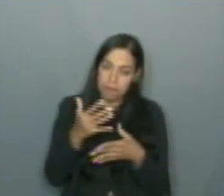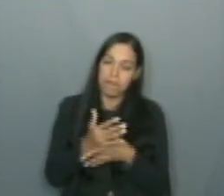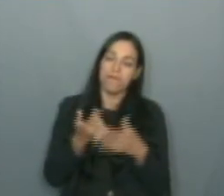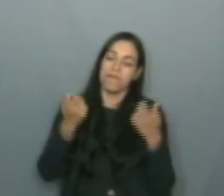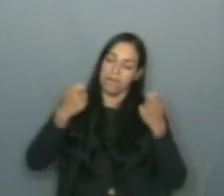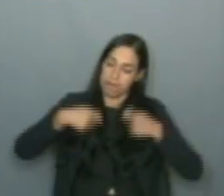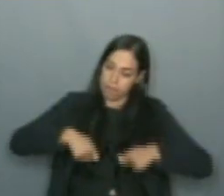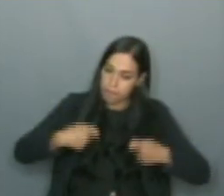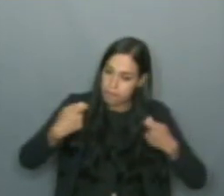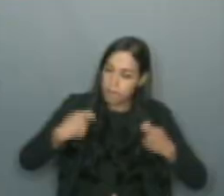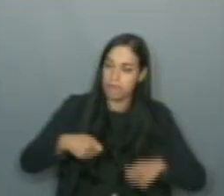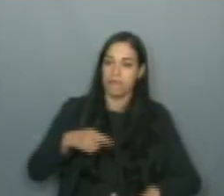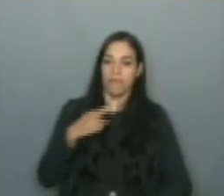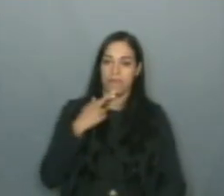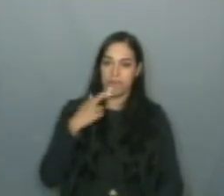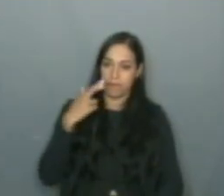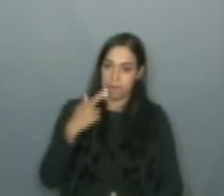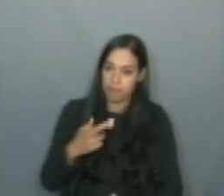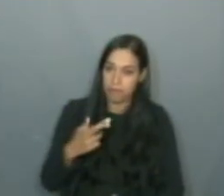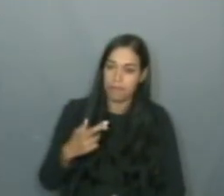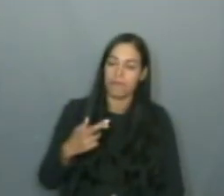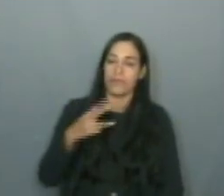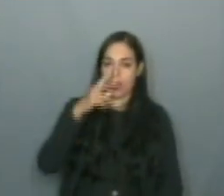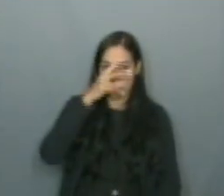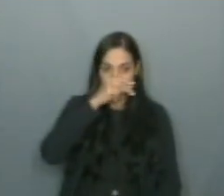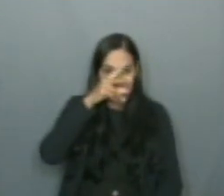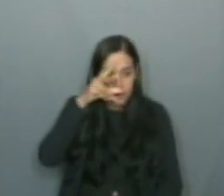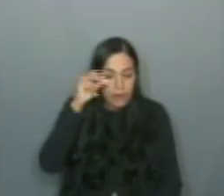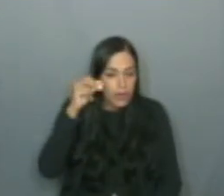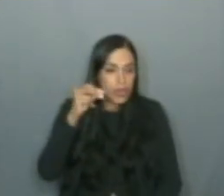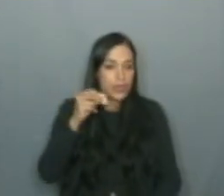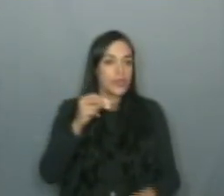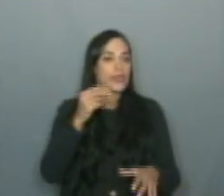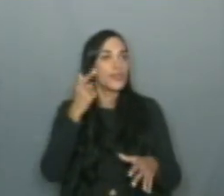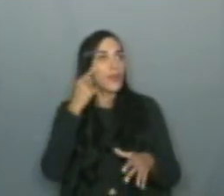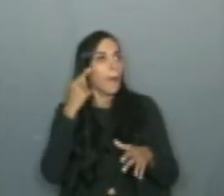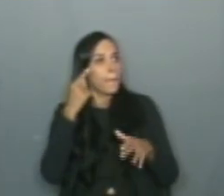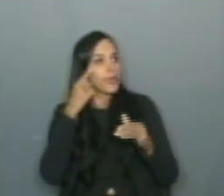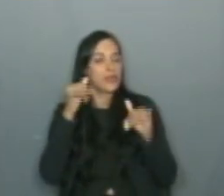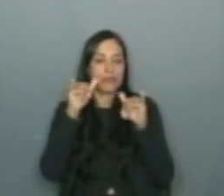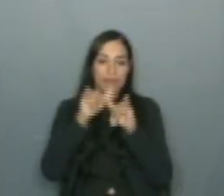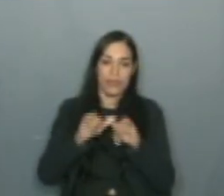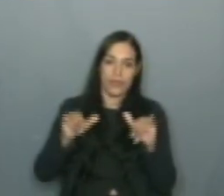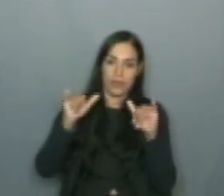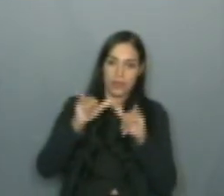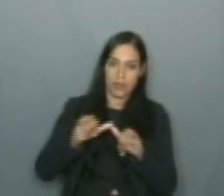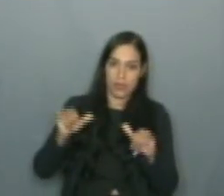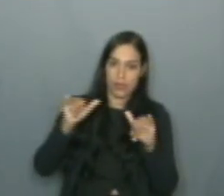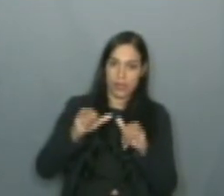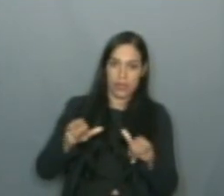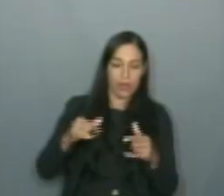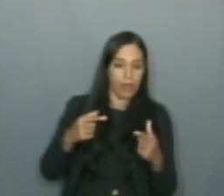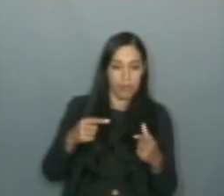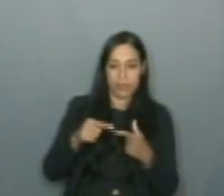resposta a esse prefeito que só quer saber de publicidade e de propaganda. É um absurdo isso.